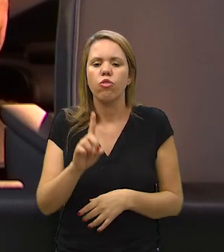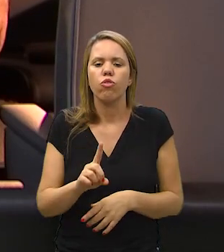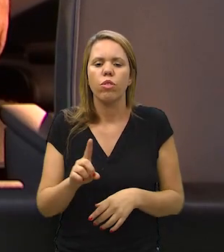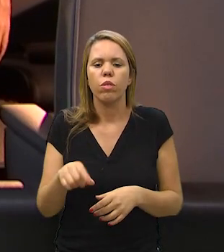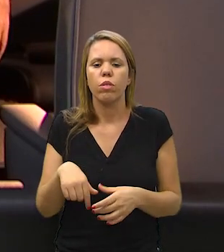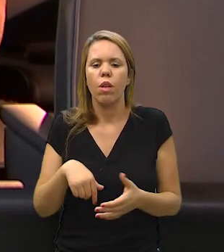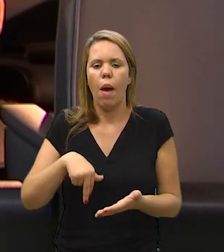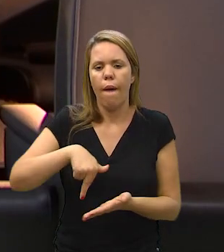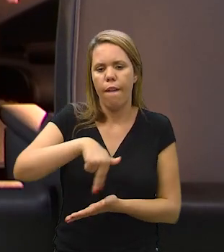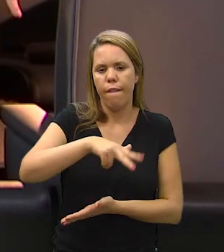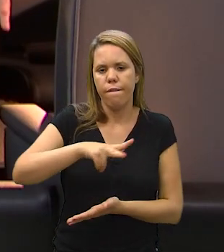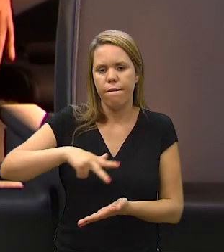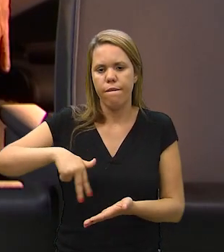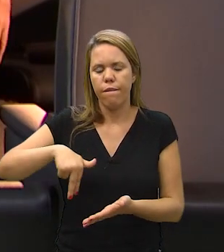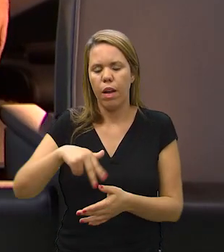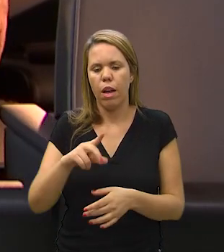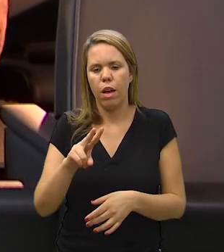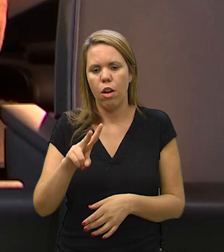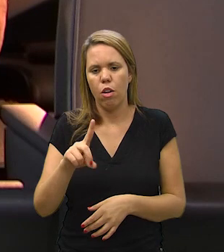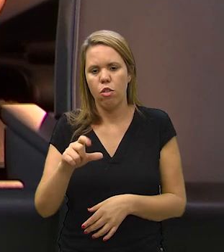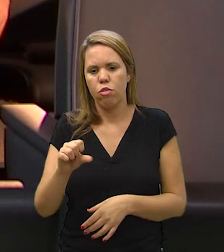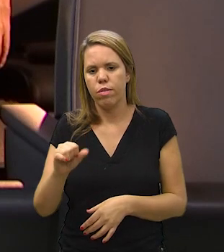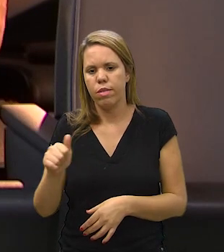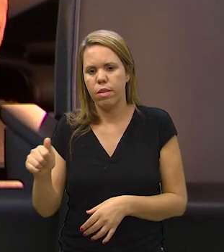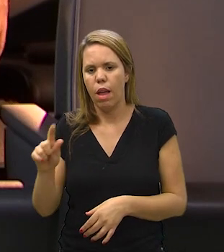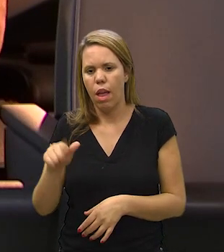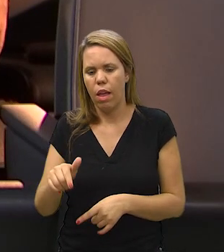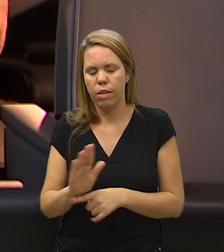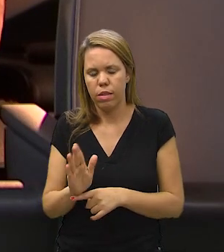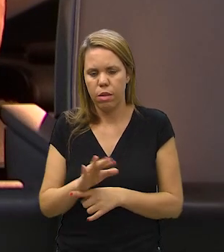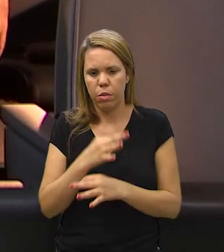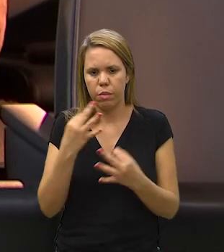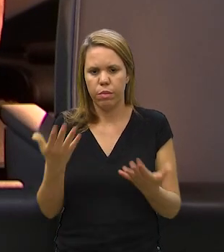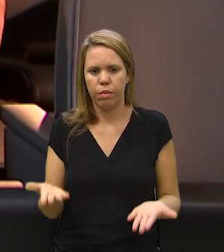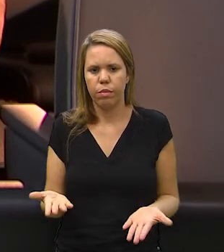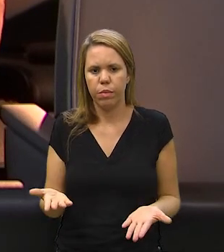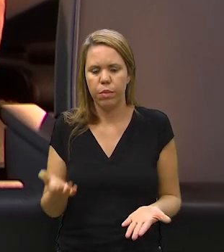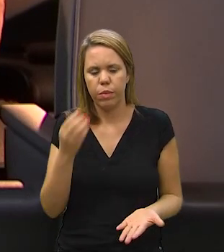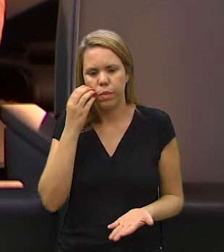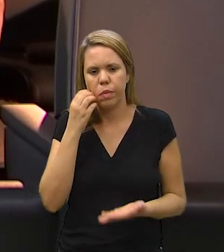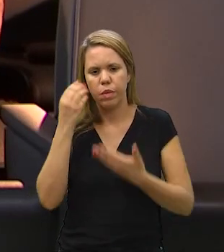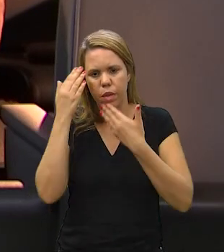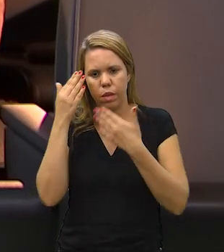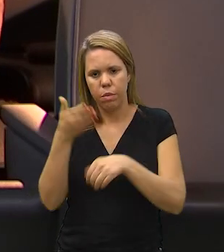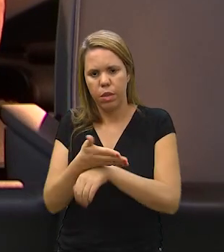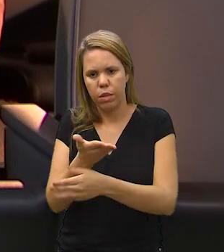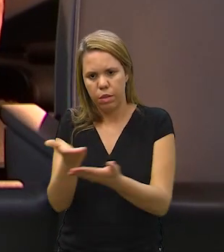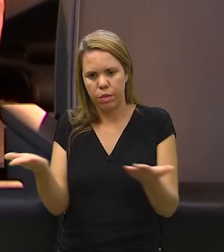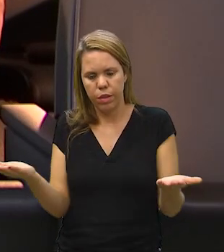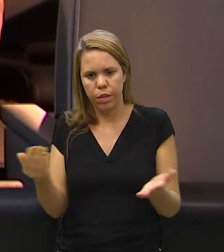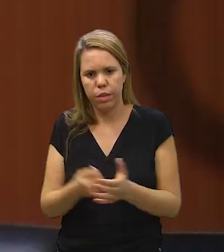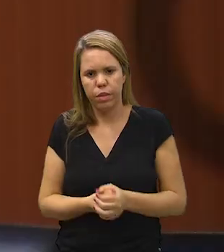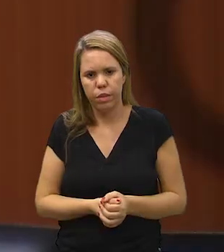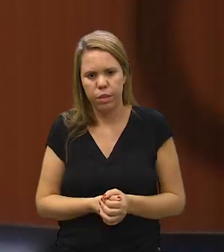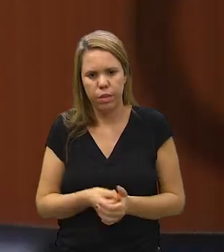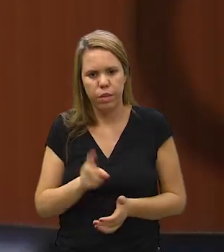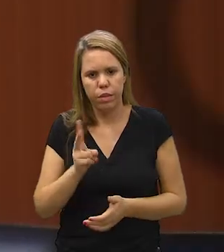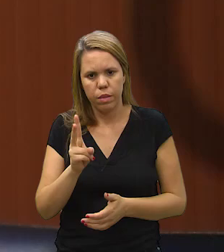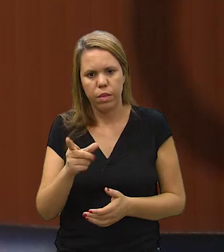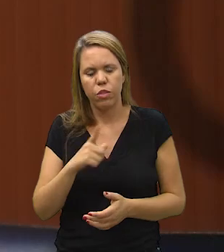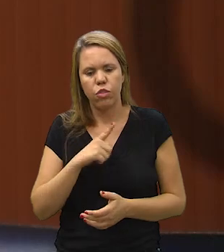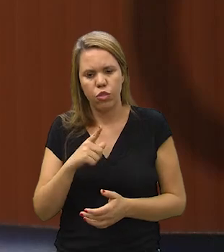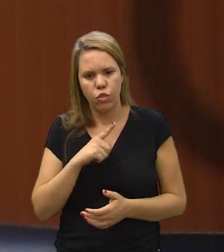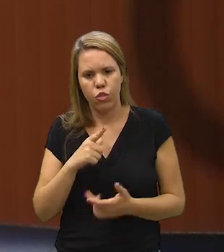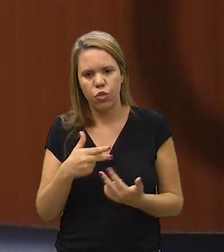Valsa, né? Mas a minha pegada maior mesmo, atualmente, é cinema. Tá certo. Olha só, agradeço a participação de vocês. Sempre